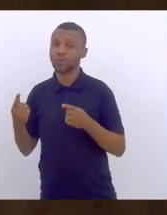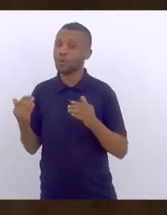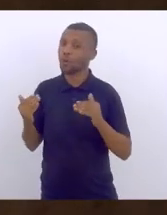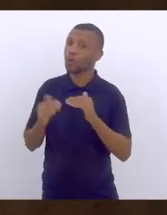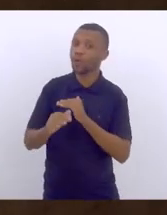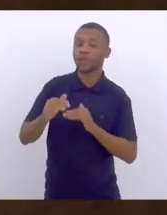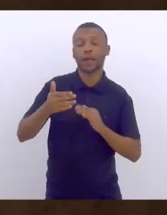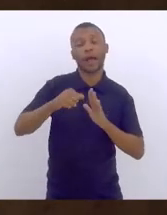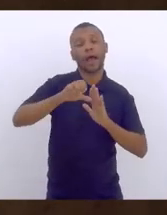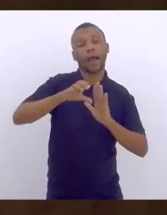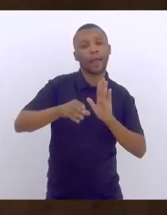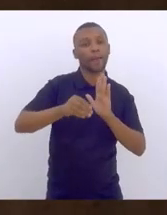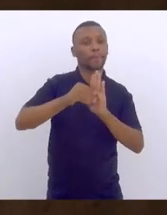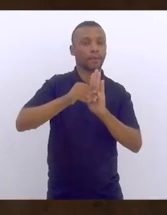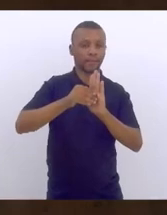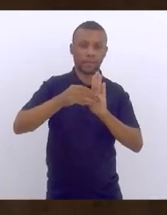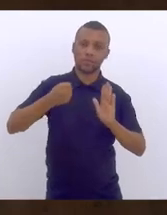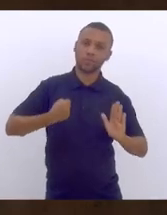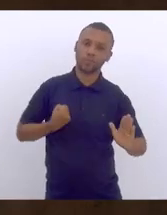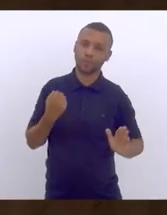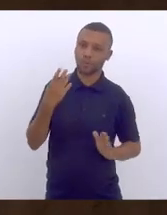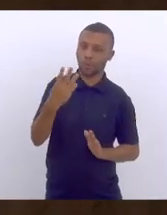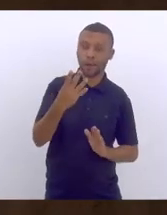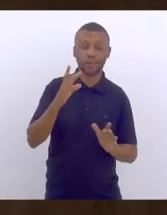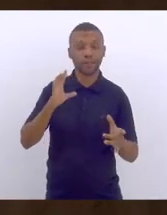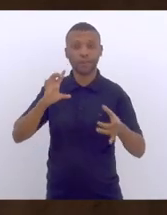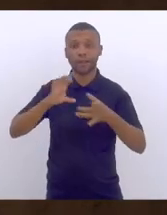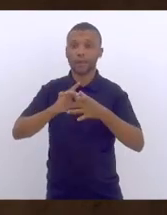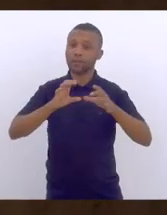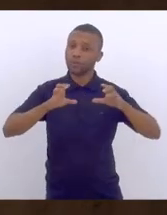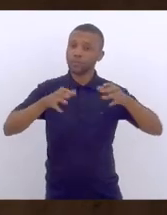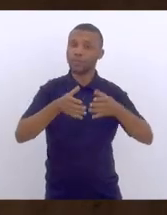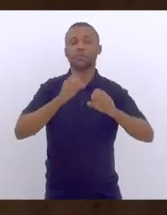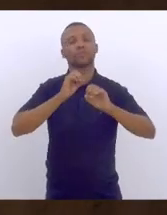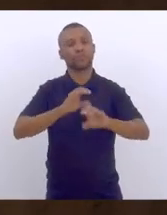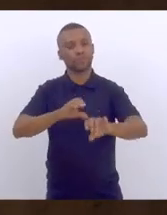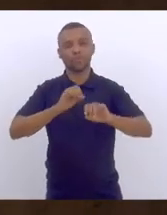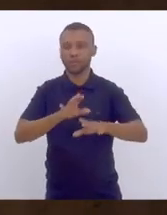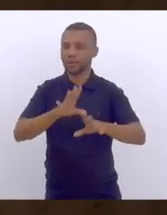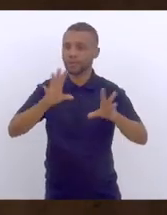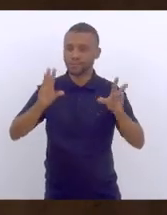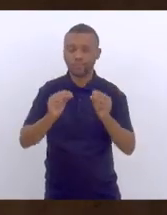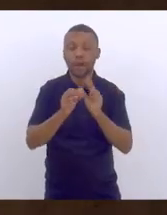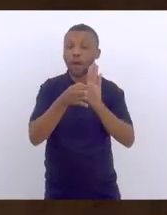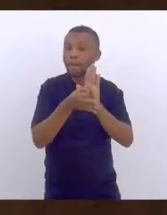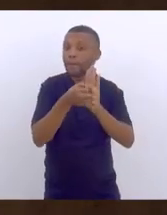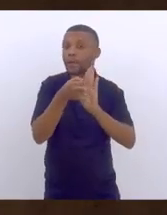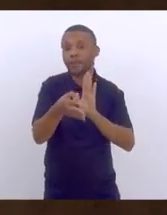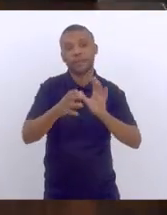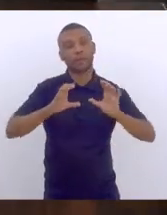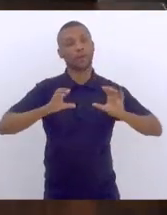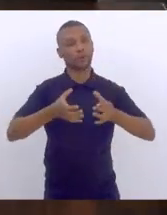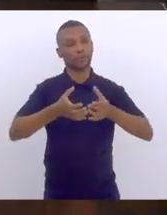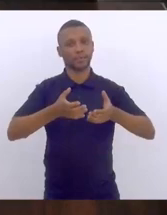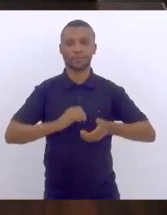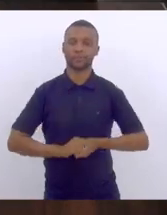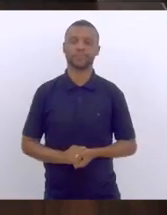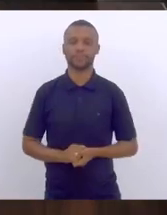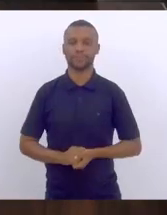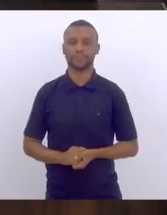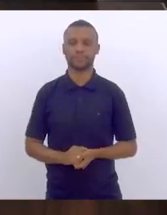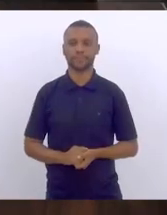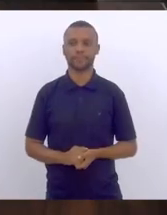4 da Comissão de Educação. É o parecer, senhor presidente.